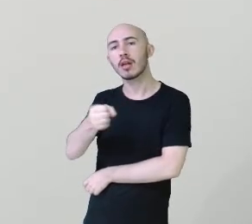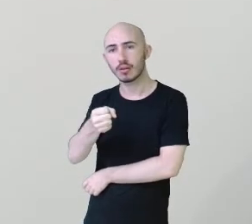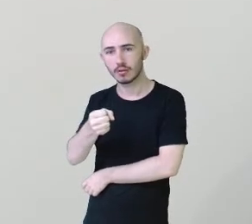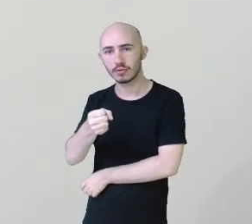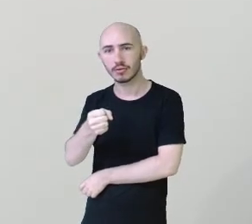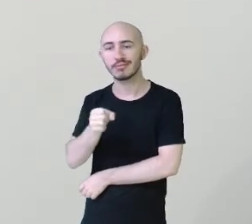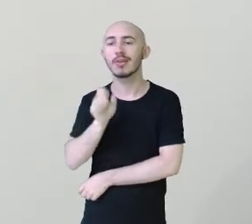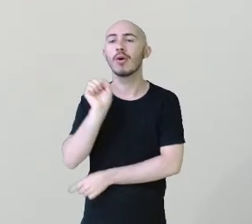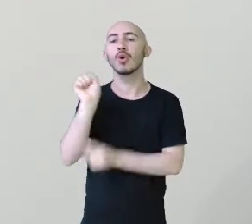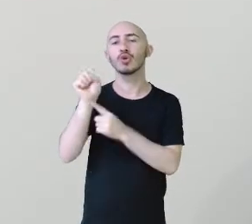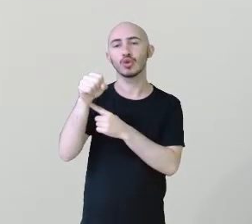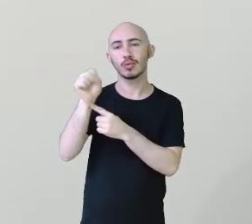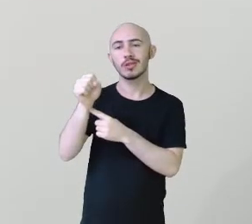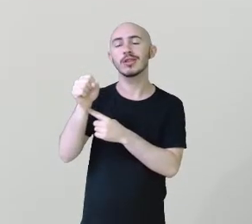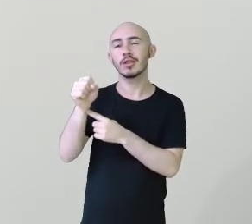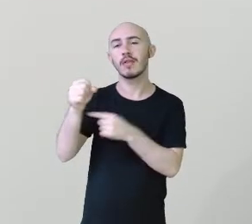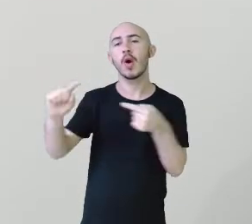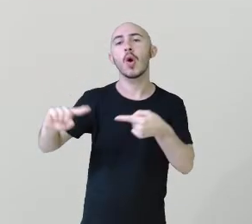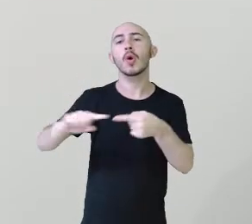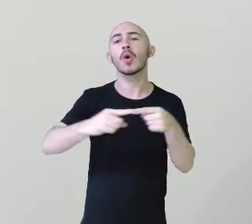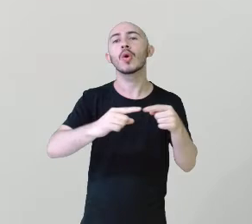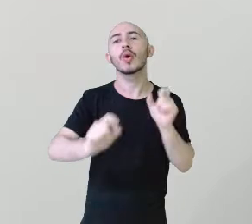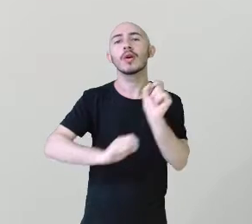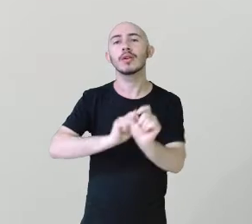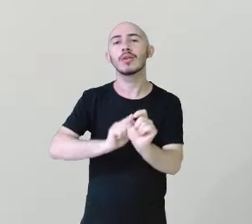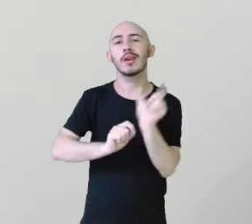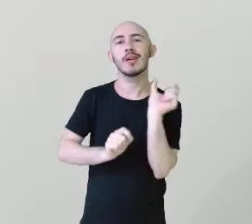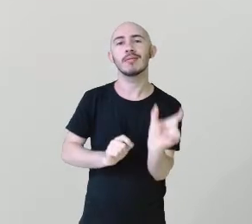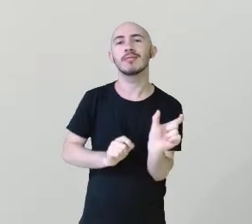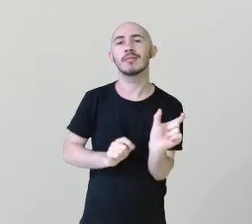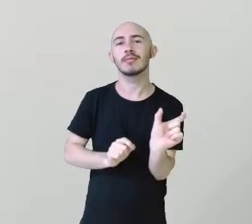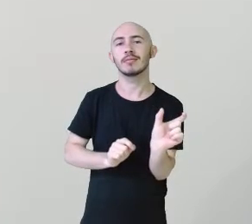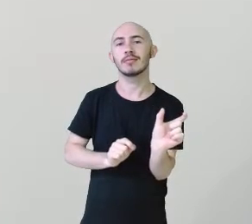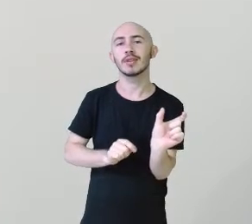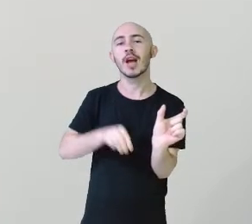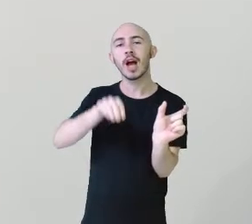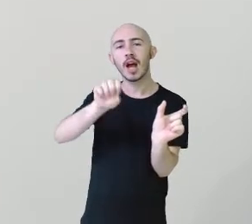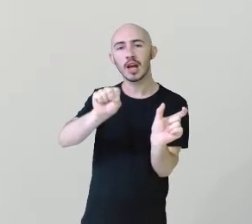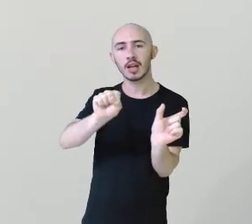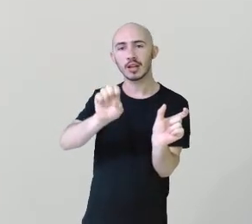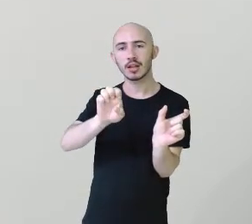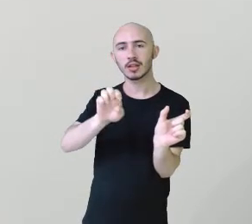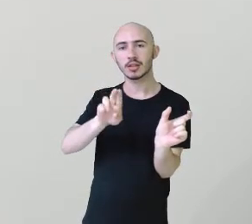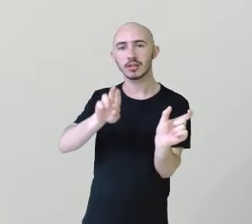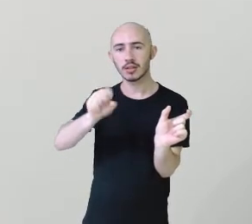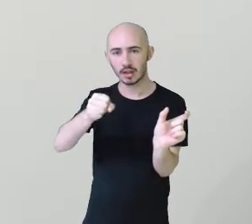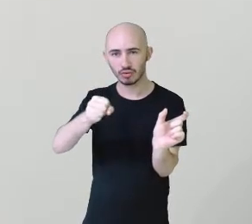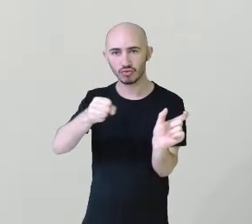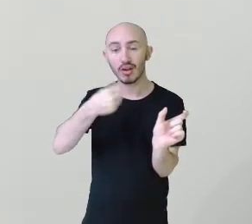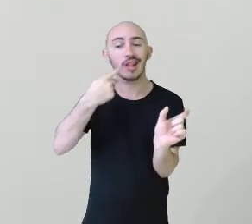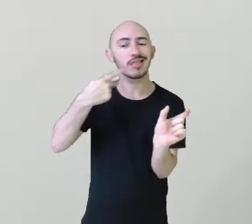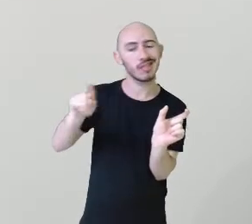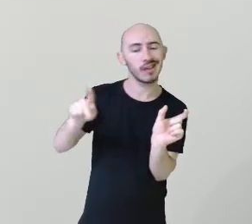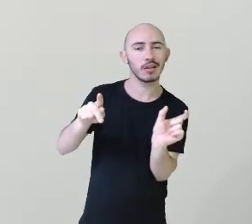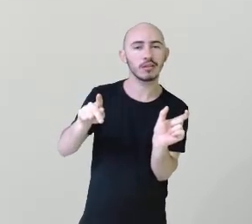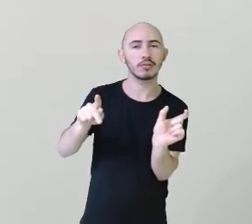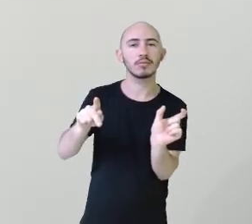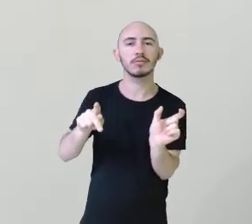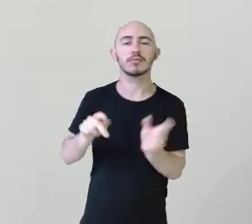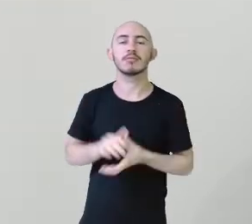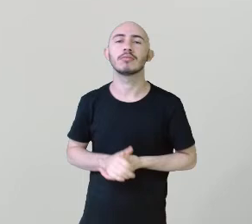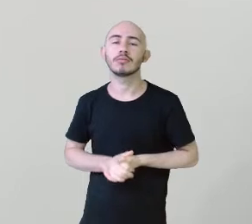do substantivo amigos e amigas com a palavrinha que antecede. Suas ou